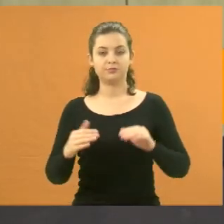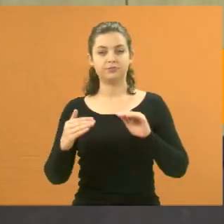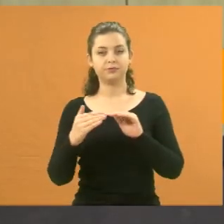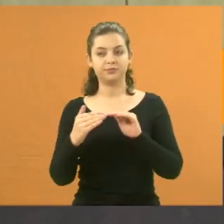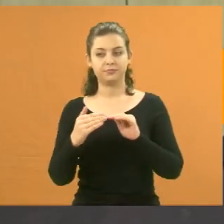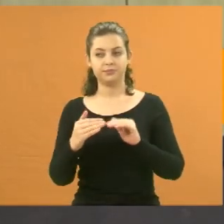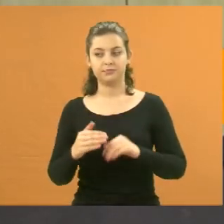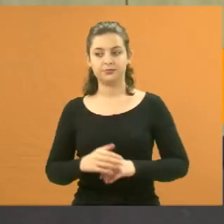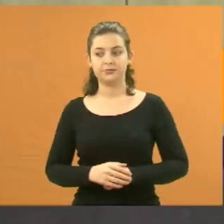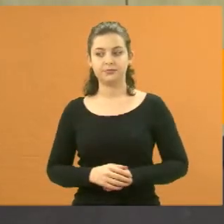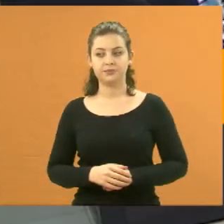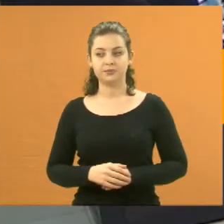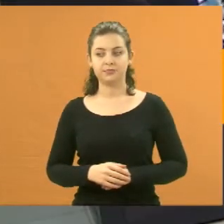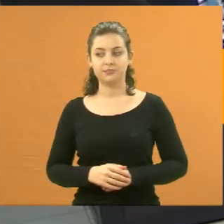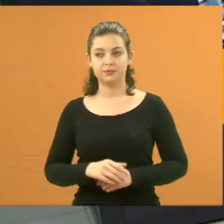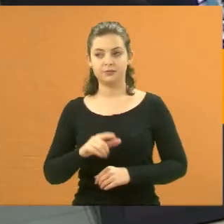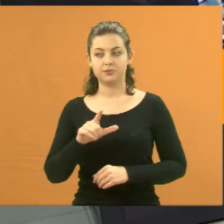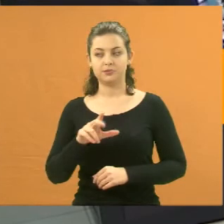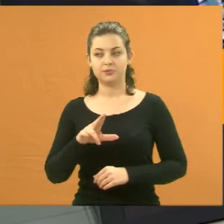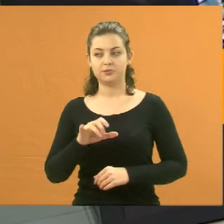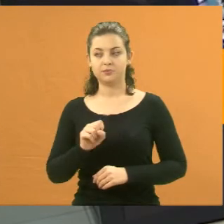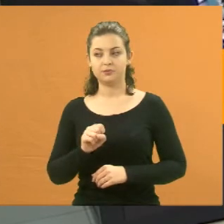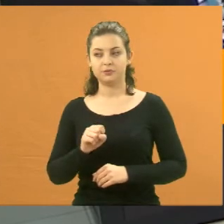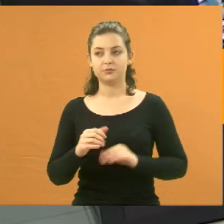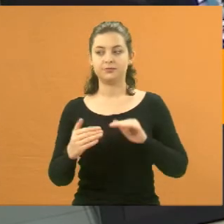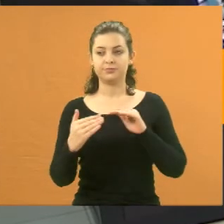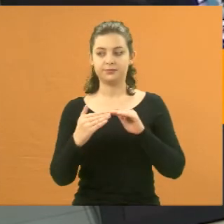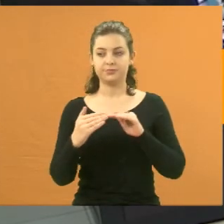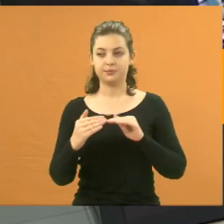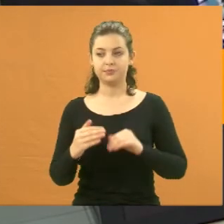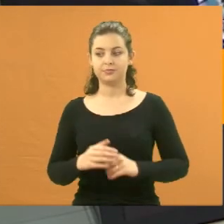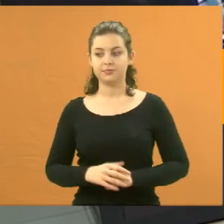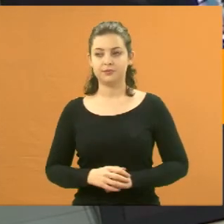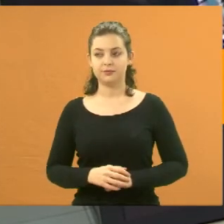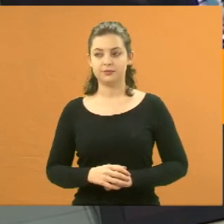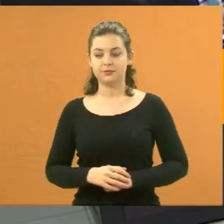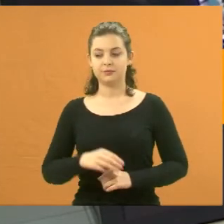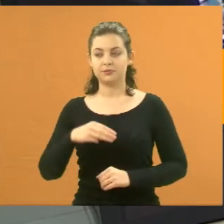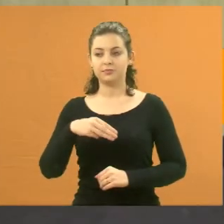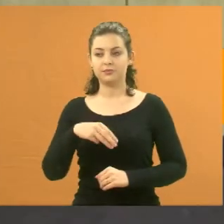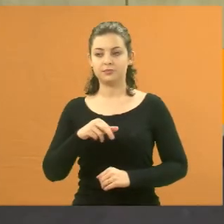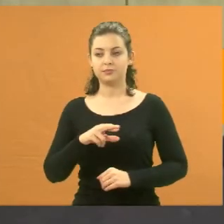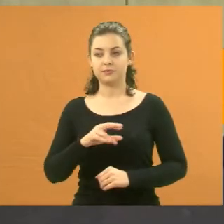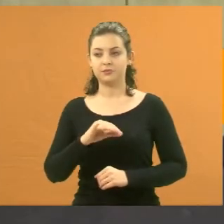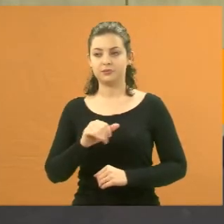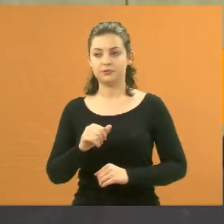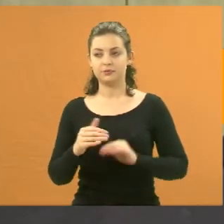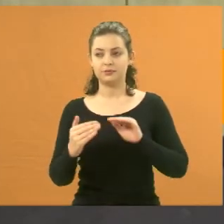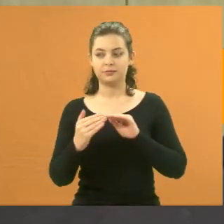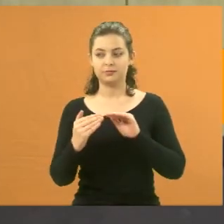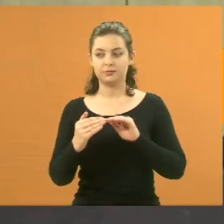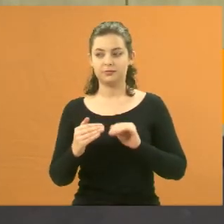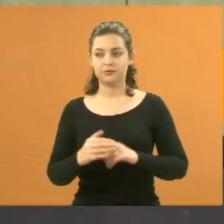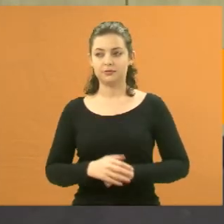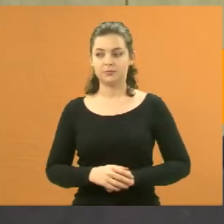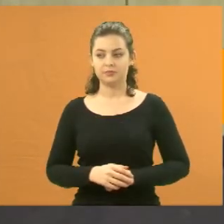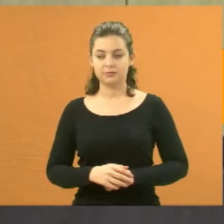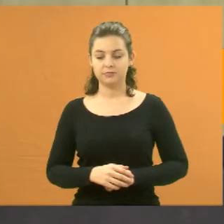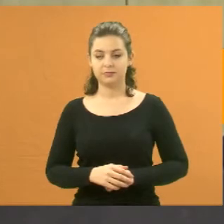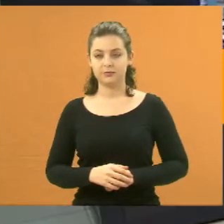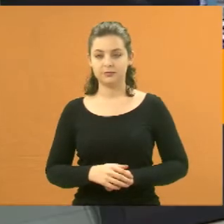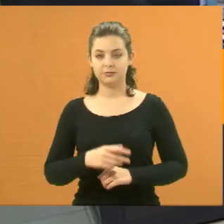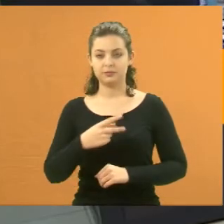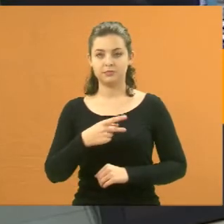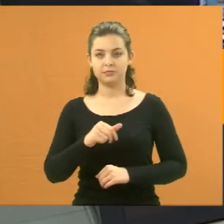Favorável. Como vota vereador Luiz Flávio? Favorável. Como vota a vereadora doutora Márcia? Favorável. Como vota o